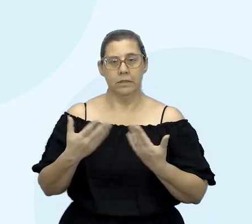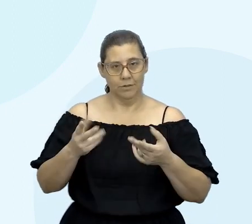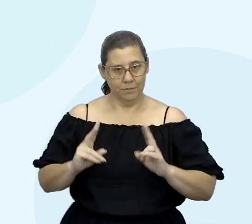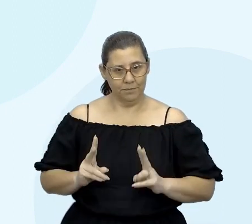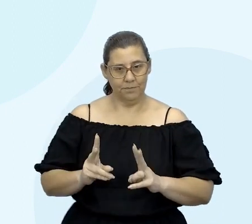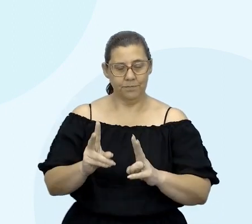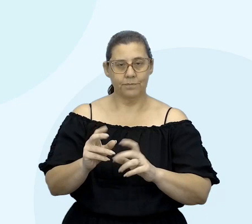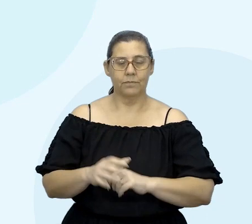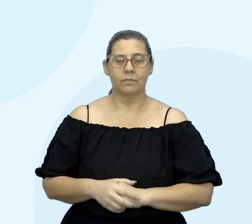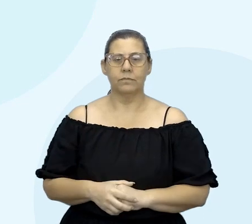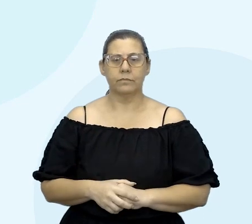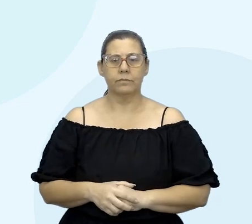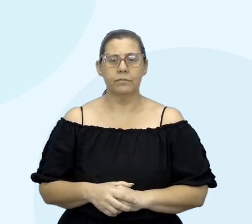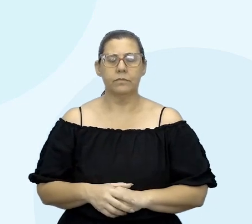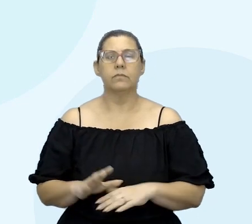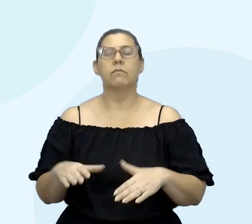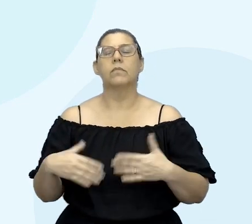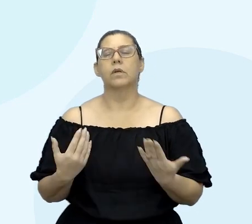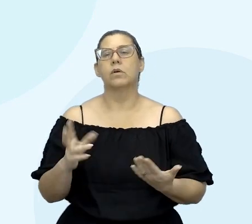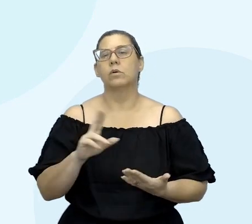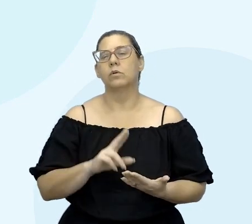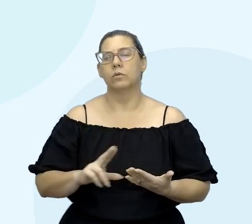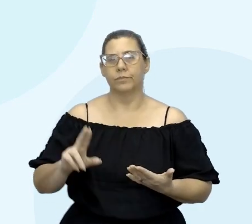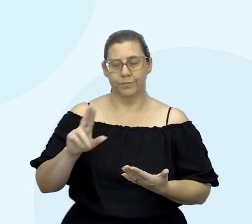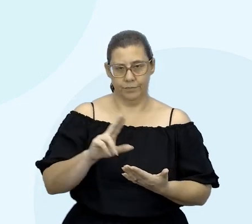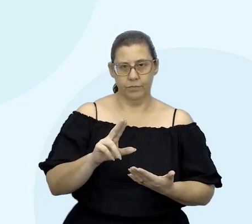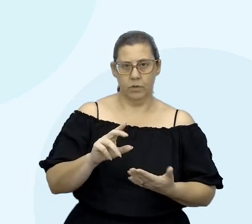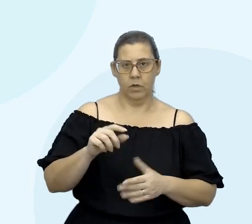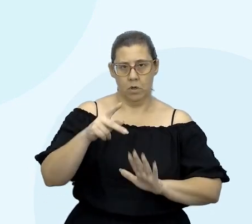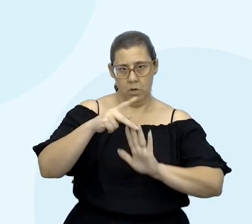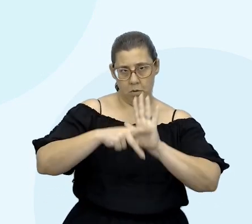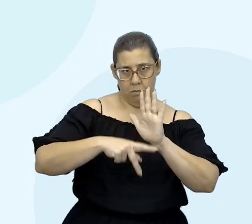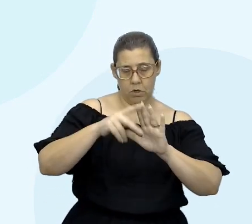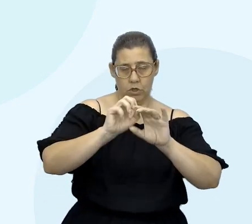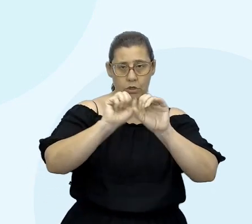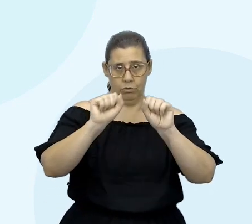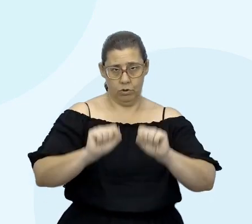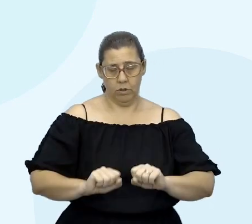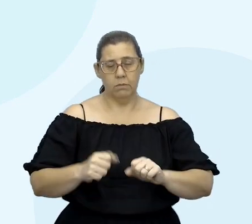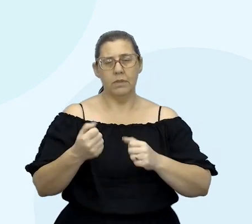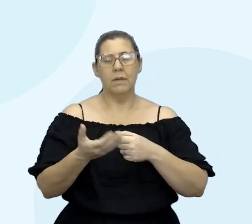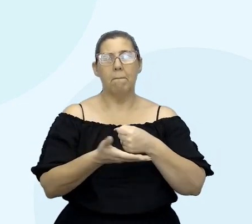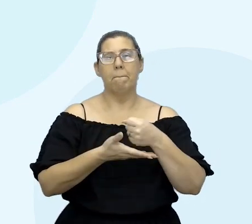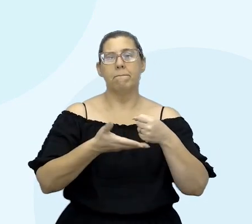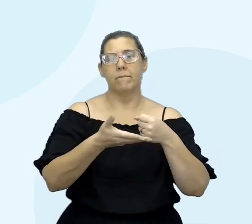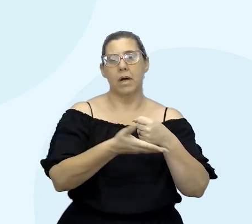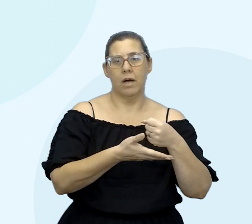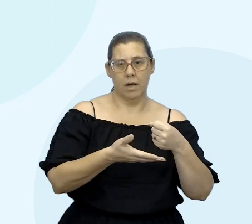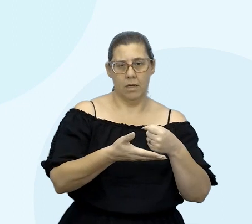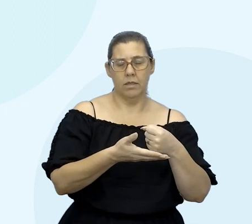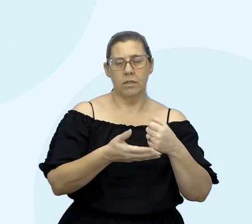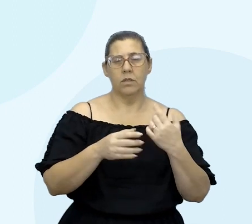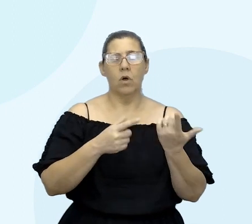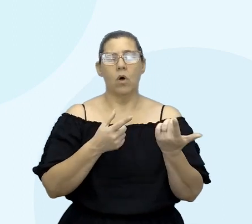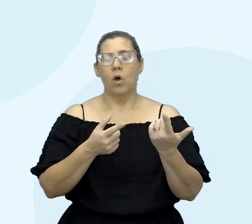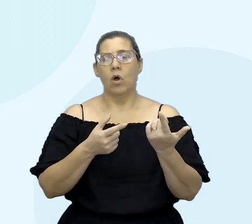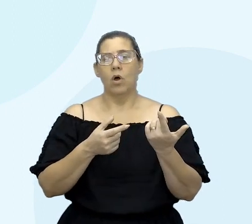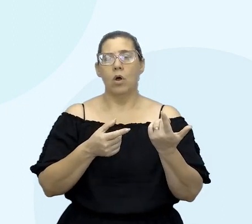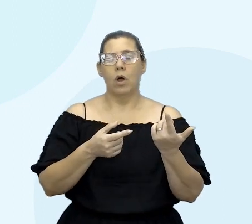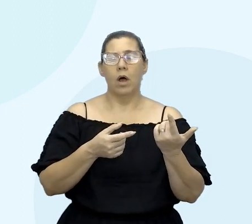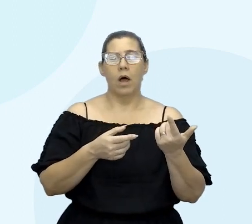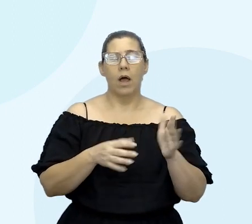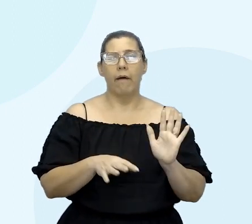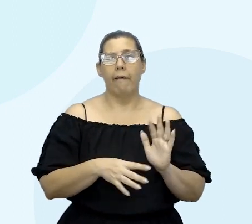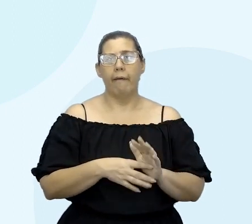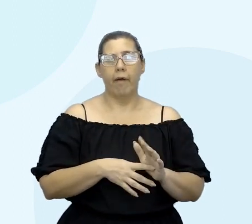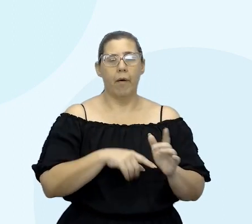continuando aqui, com a média de consumo estimado, o projeto do sistema deve ser baseado sob o ponto de vista